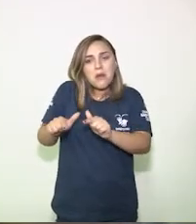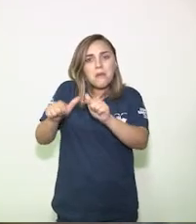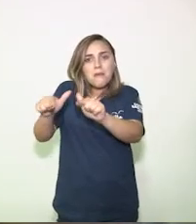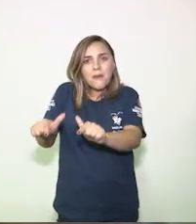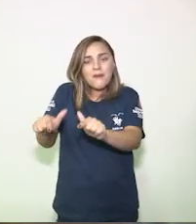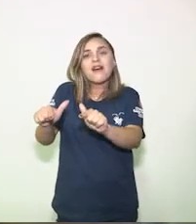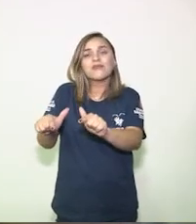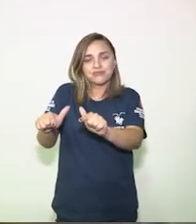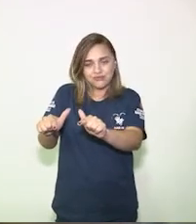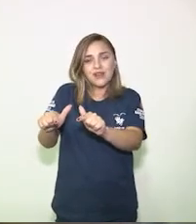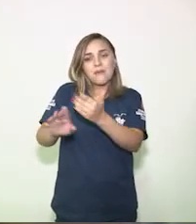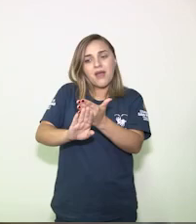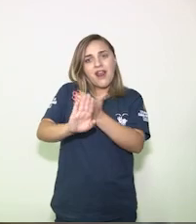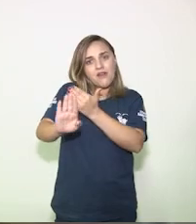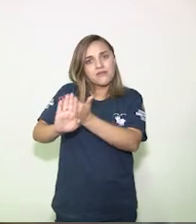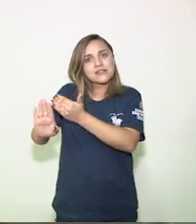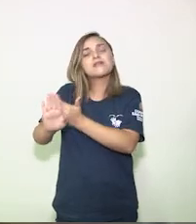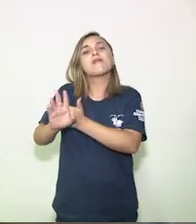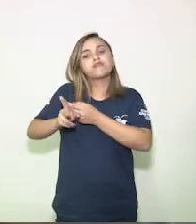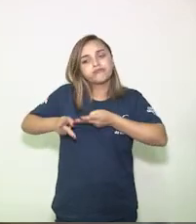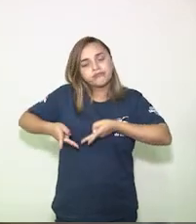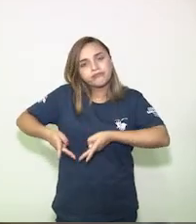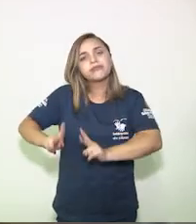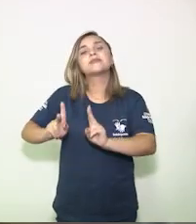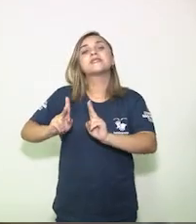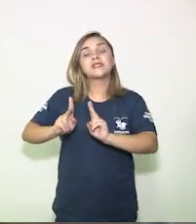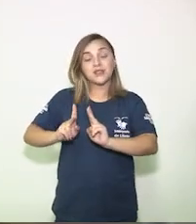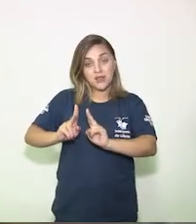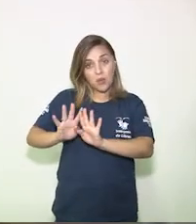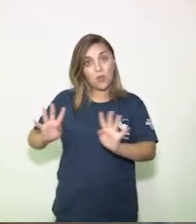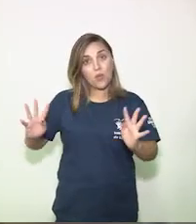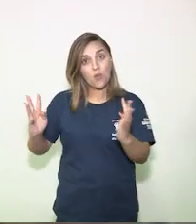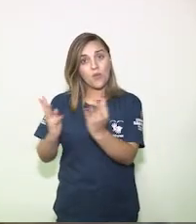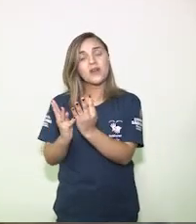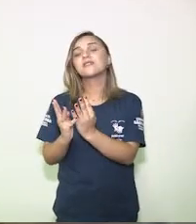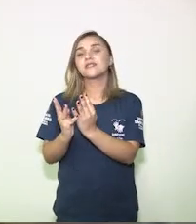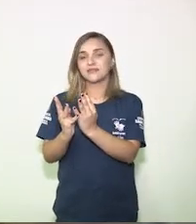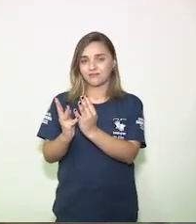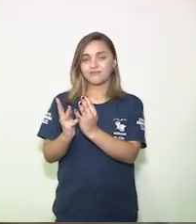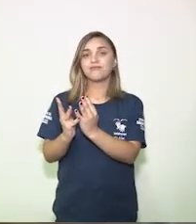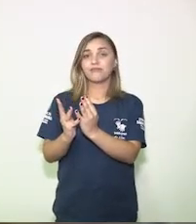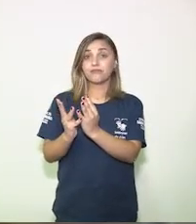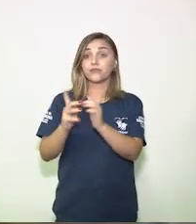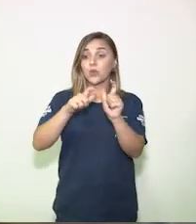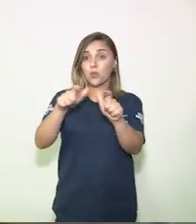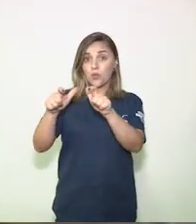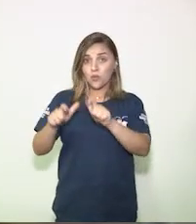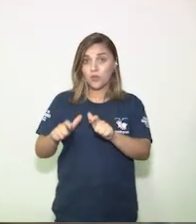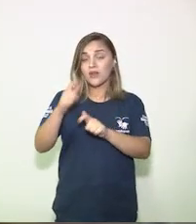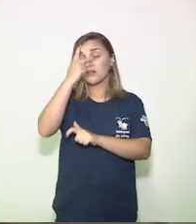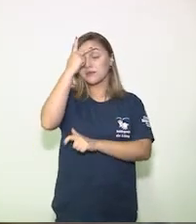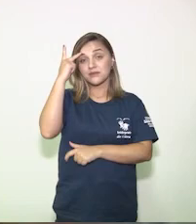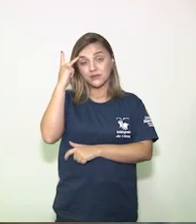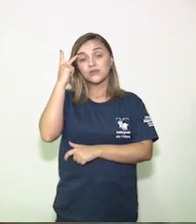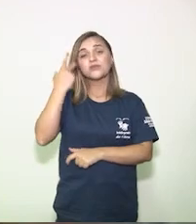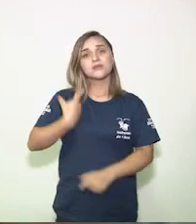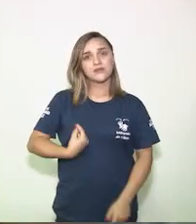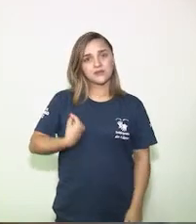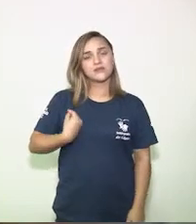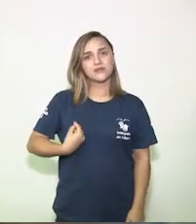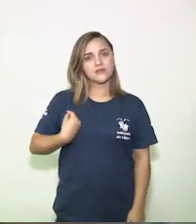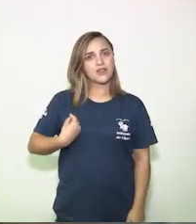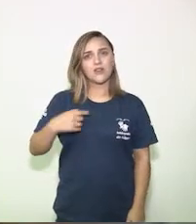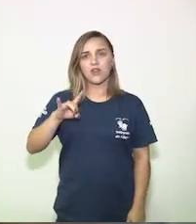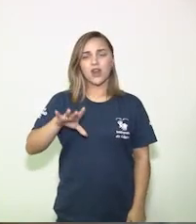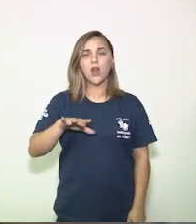permaneça em quarentena, porque quarentena onde o paciente está, e não uma quarentena indiscriminada